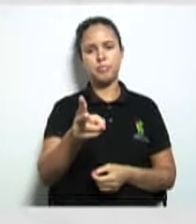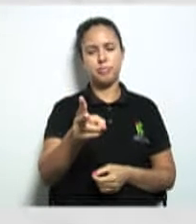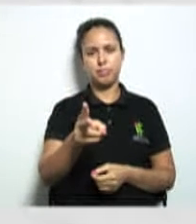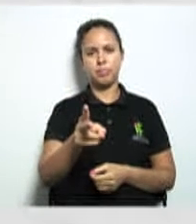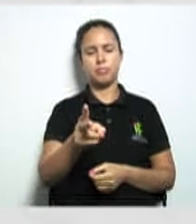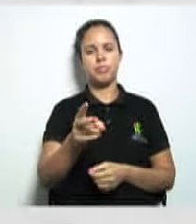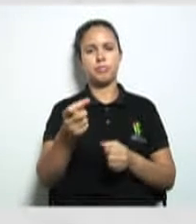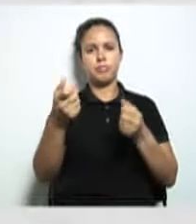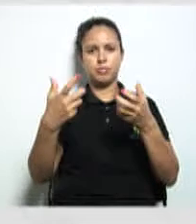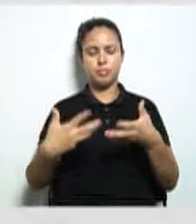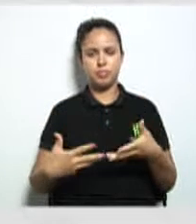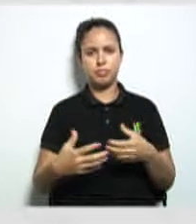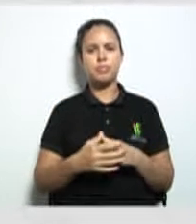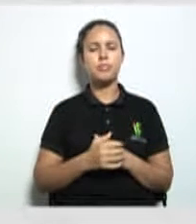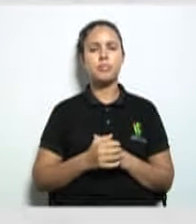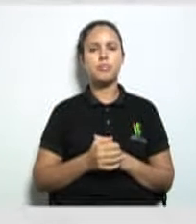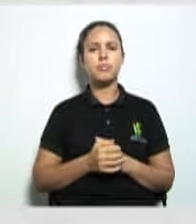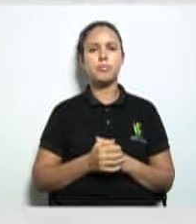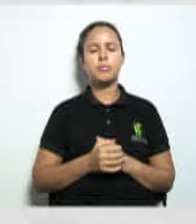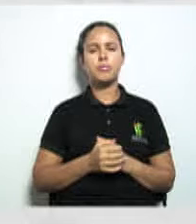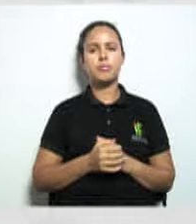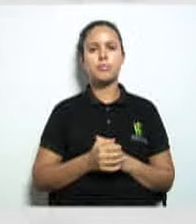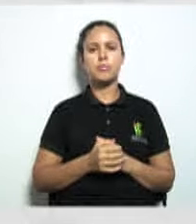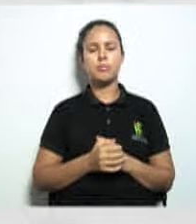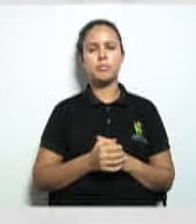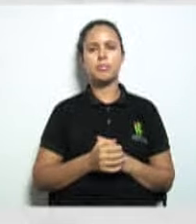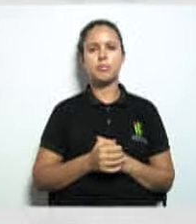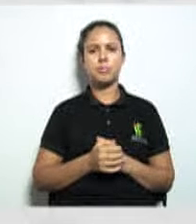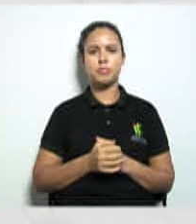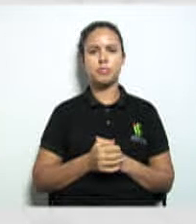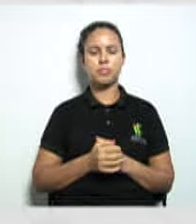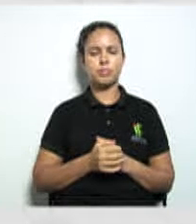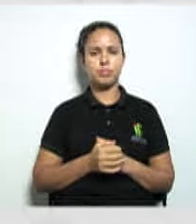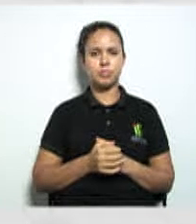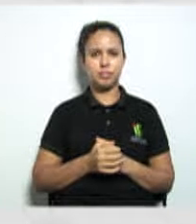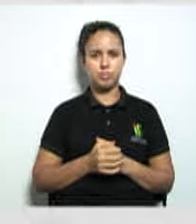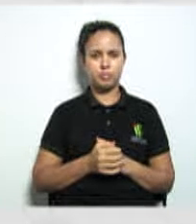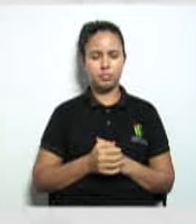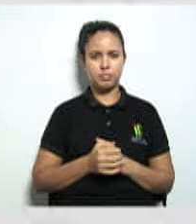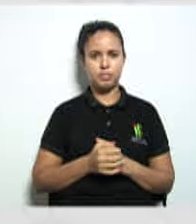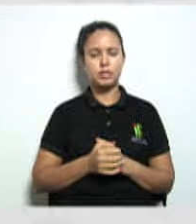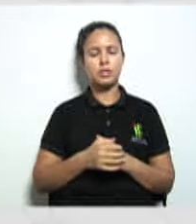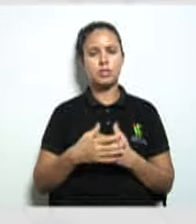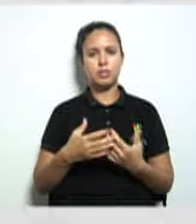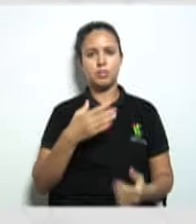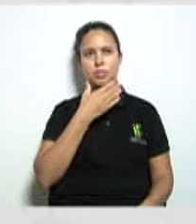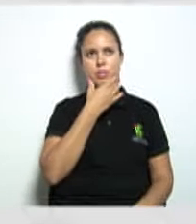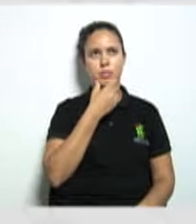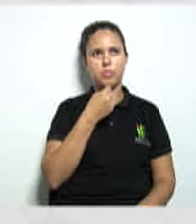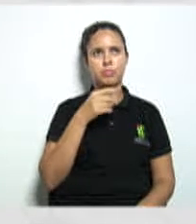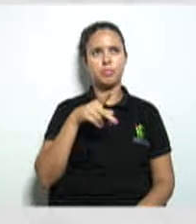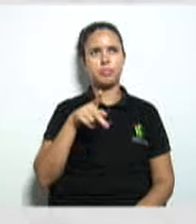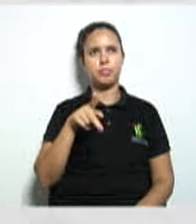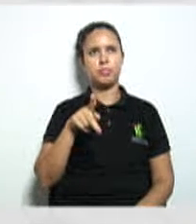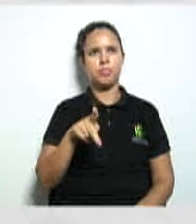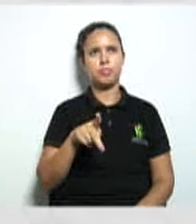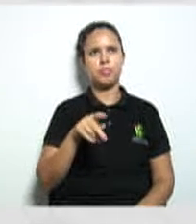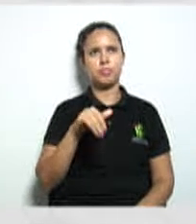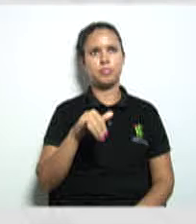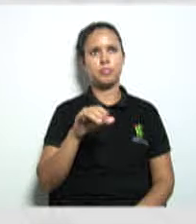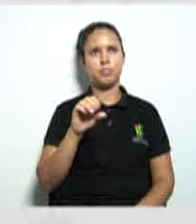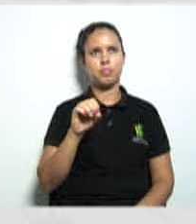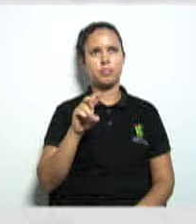né? Ainda no entendimento aqui, ó, de Piovesa, ele diz que